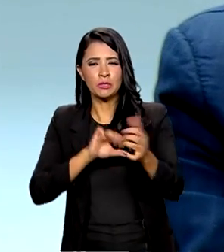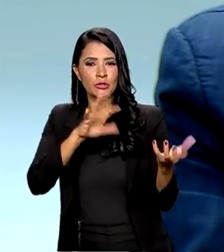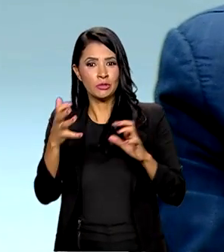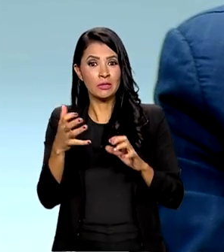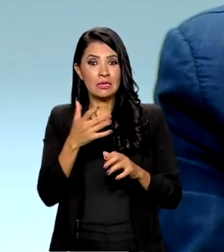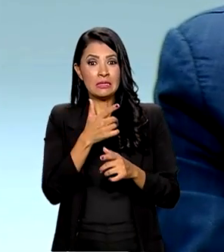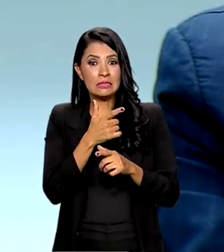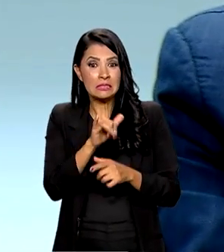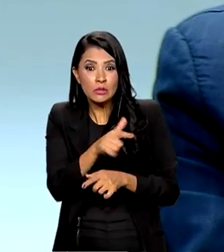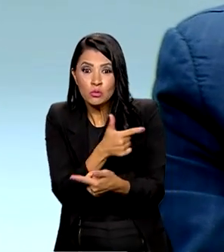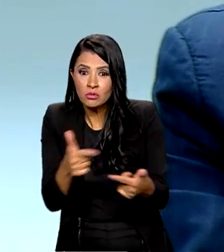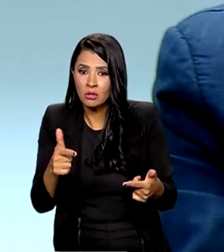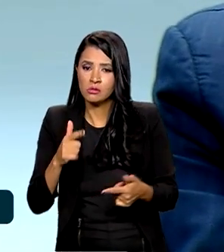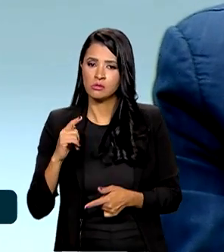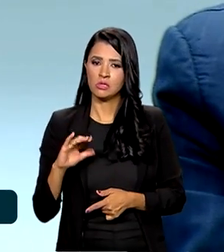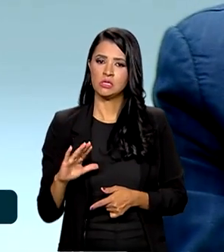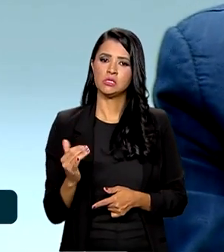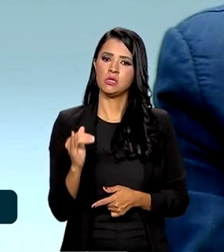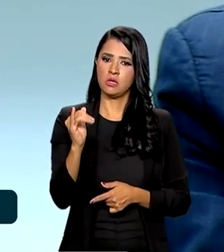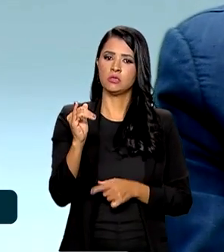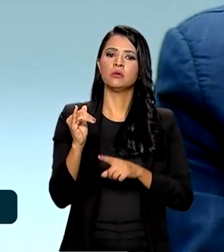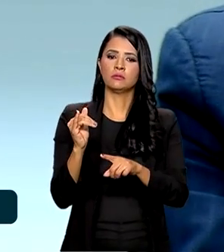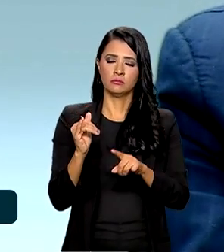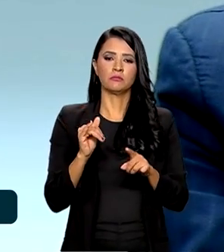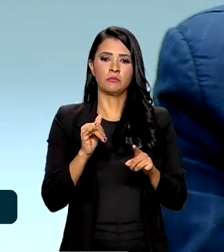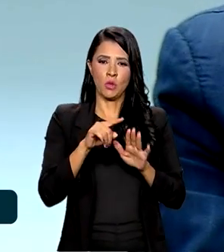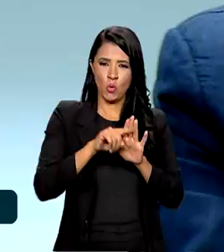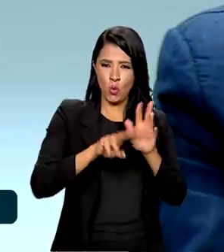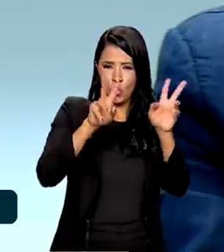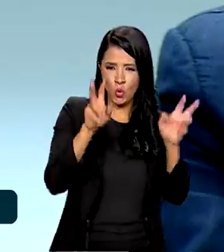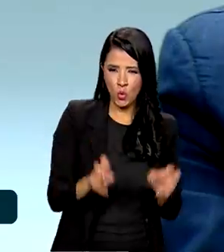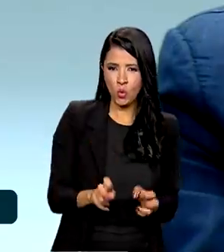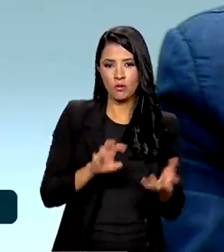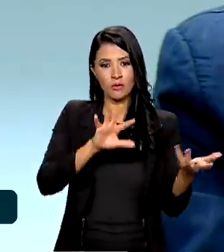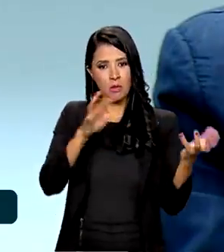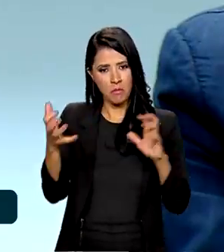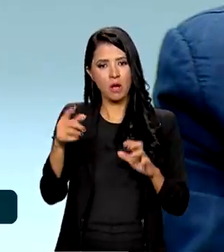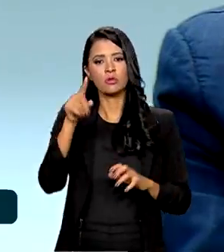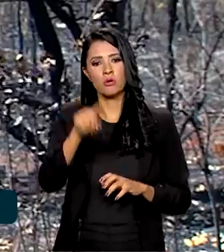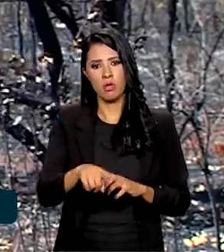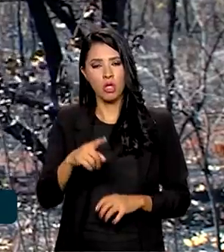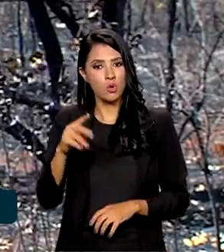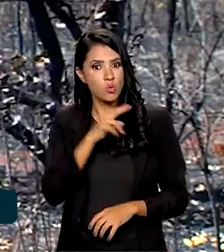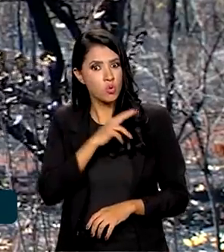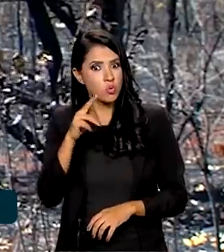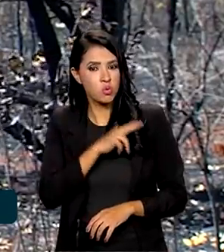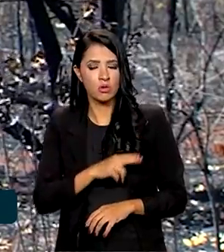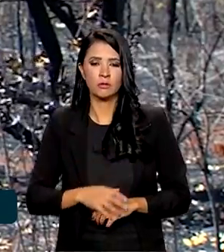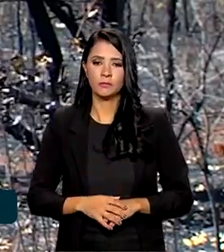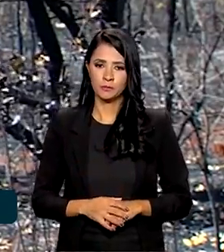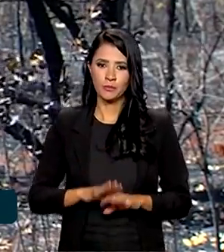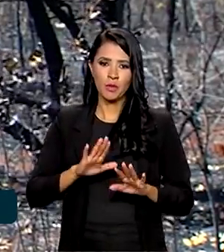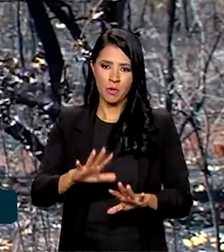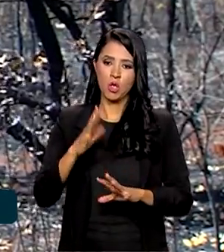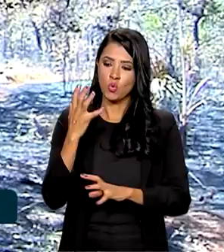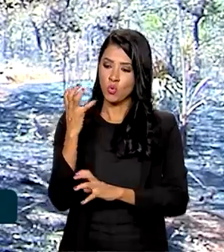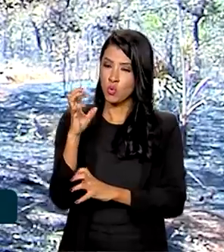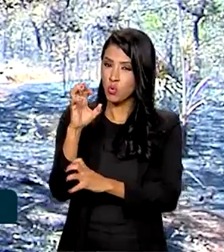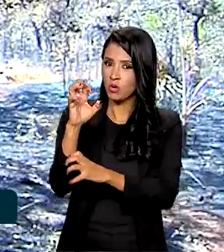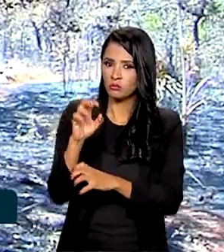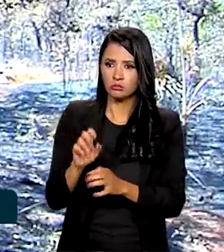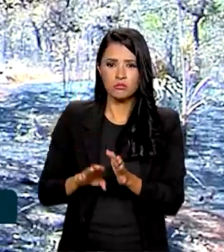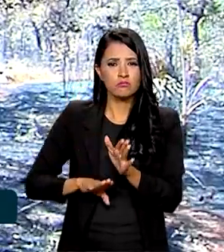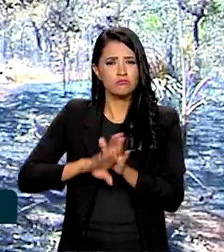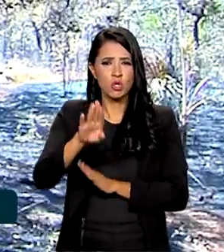ciência a agenda climática ambiental é transversal urgente já o cerrado aumentou